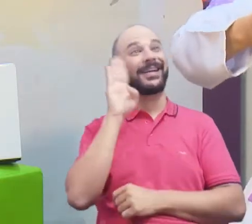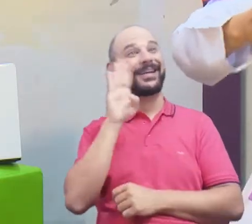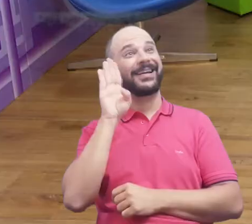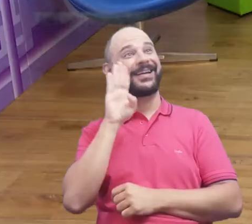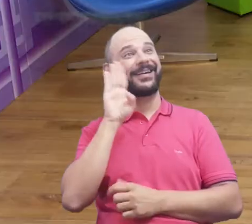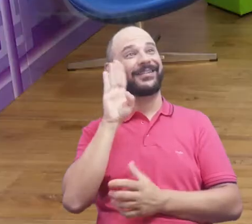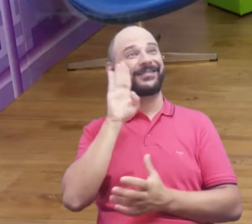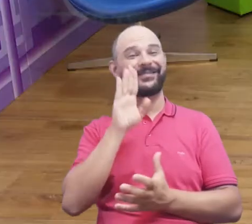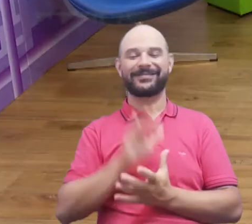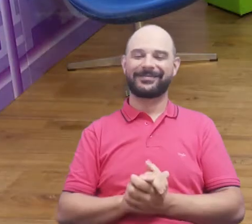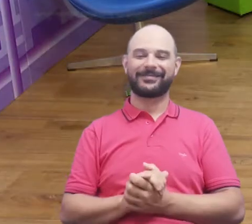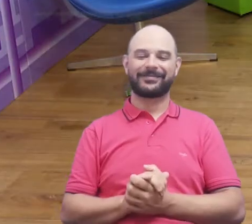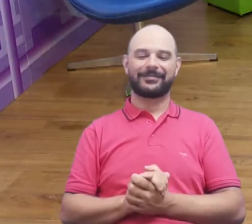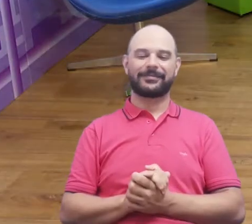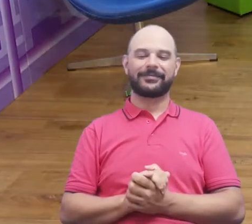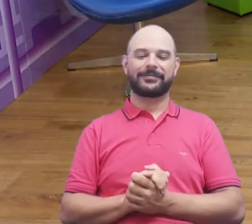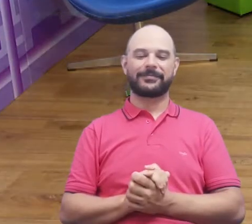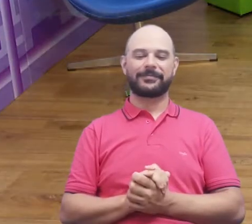Chegamos! Que legal!